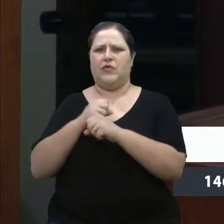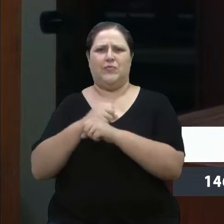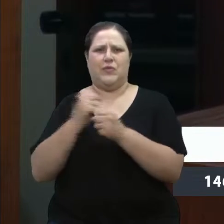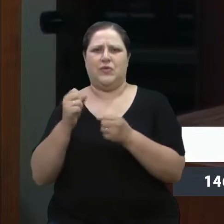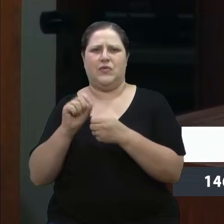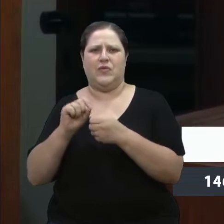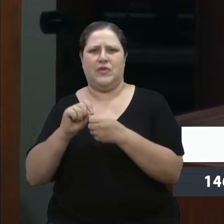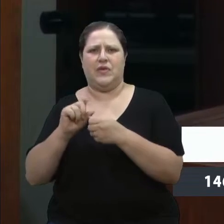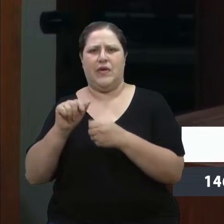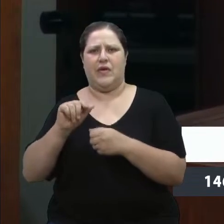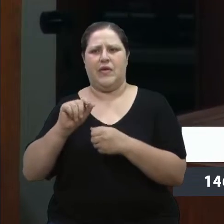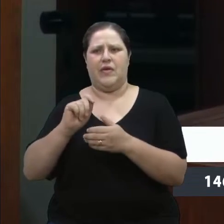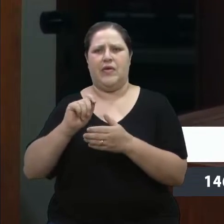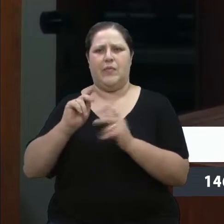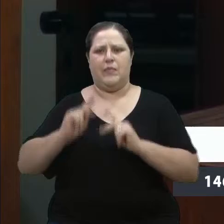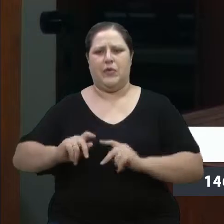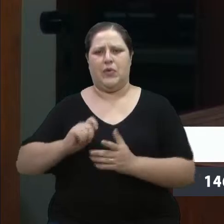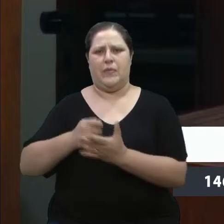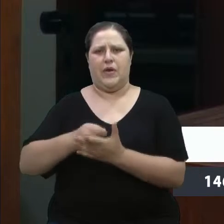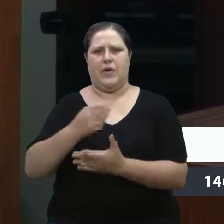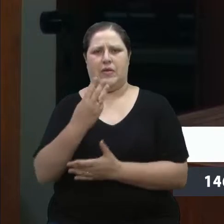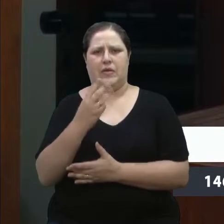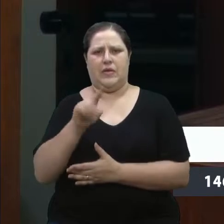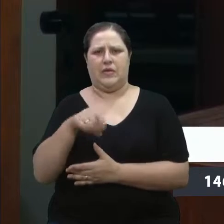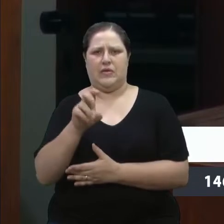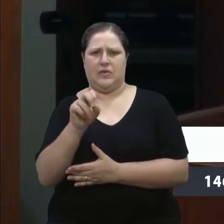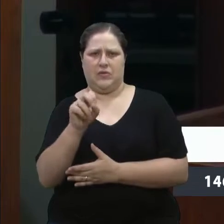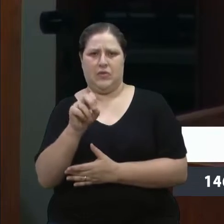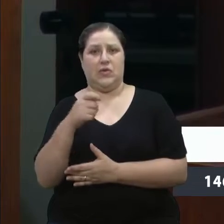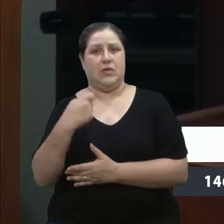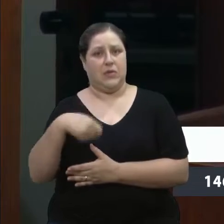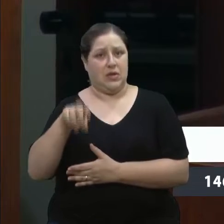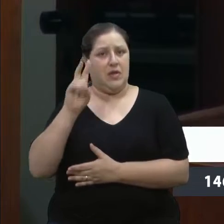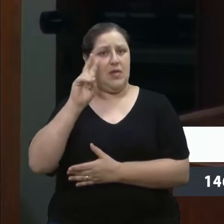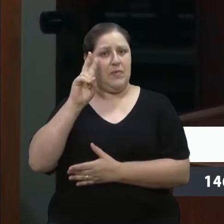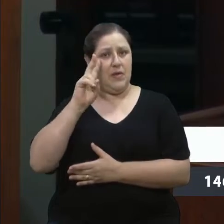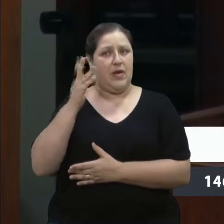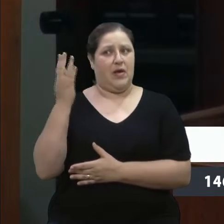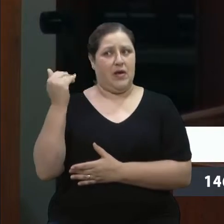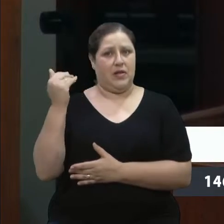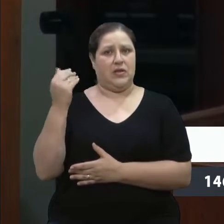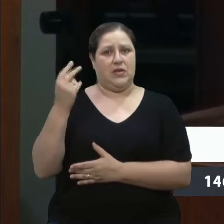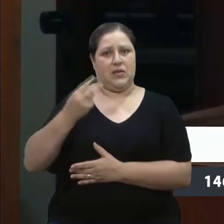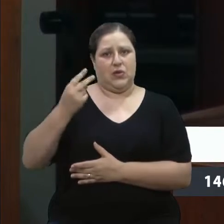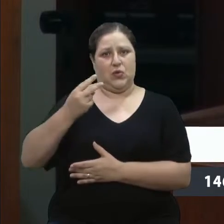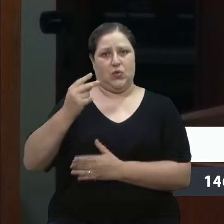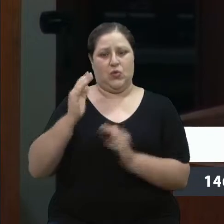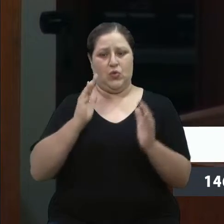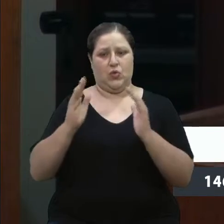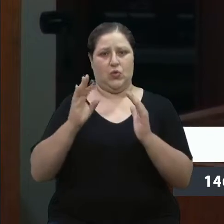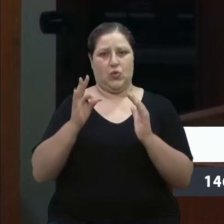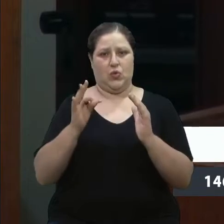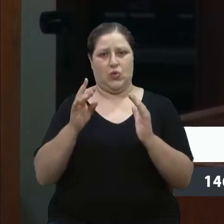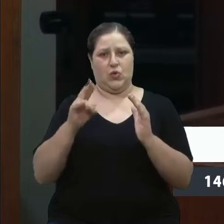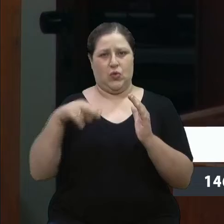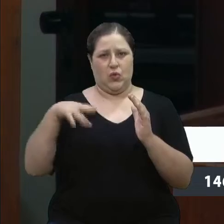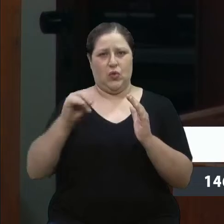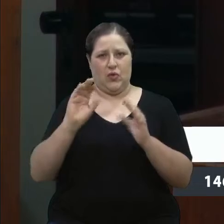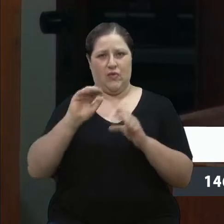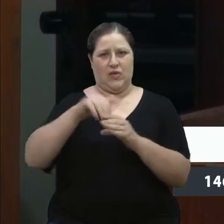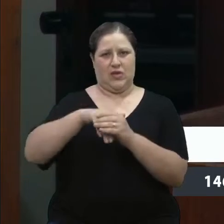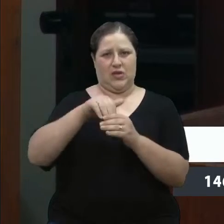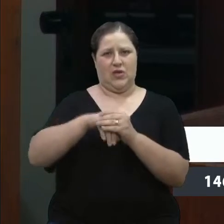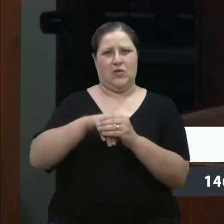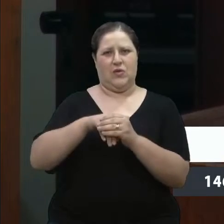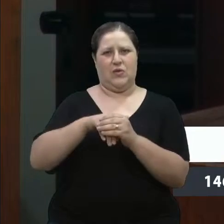a época do segundo turno, na eleição de Caxias do Sul, se propôs algo que já se sabia que